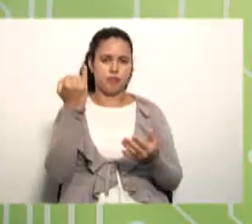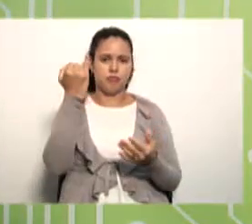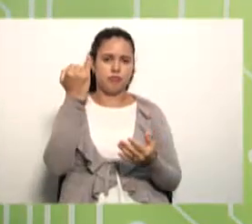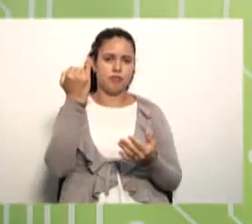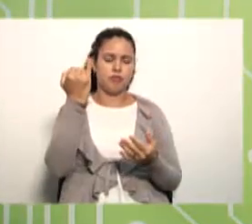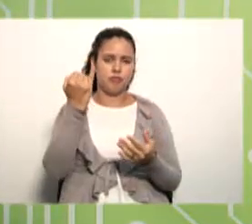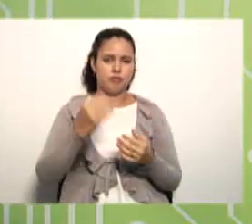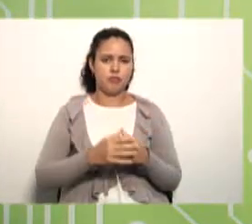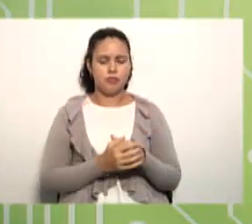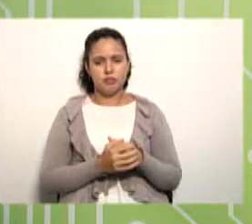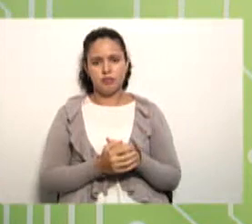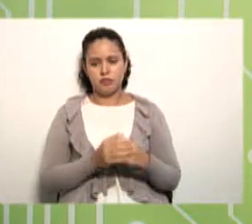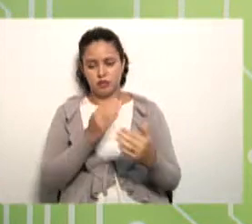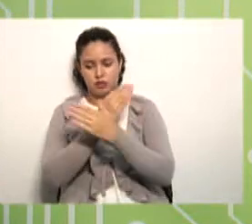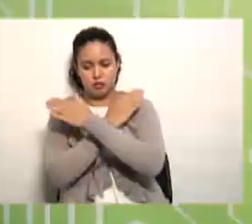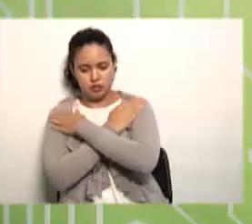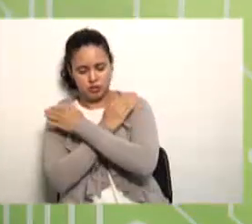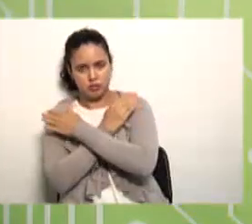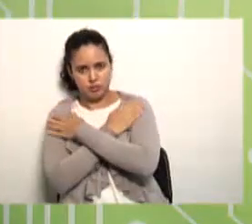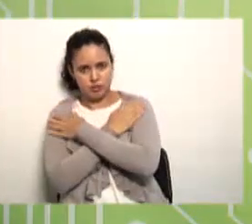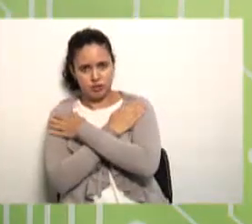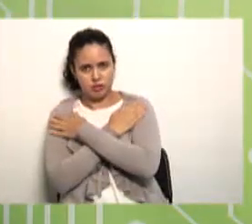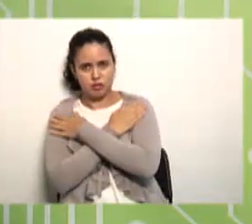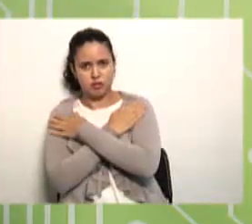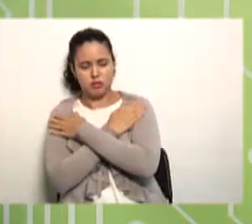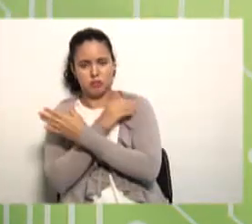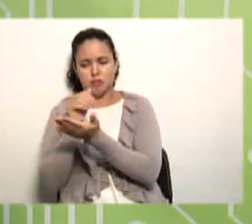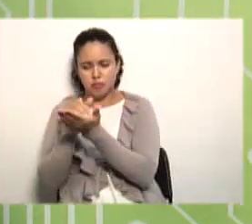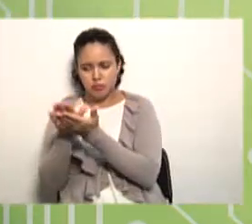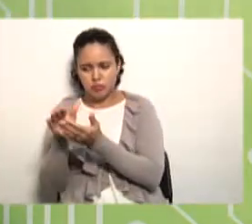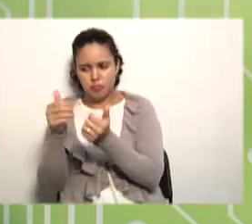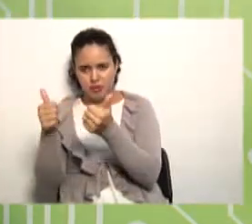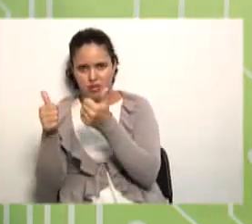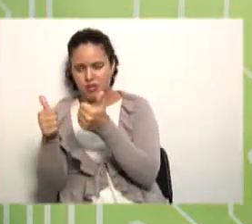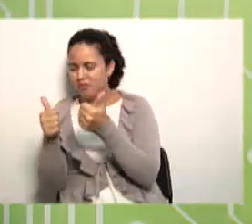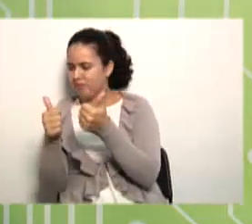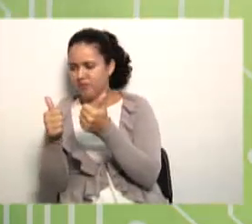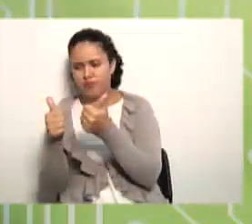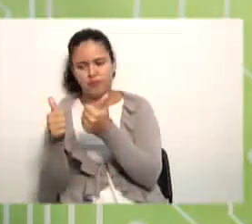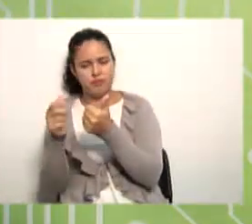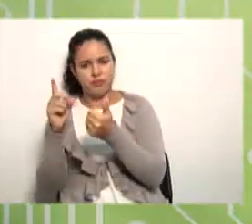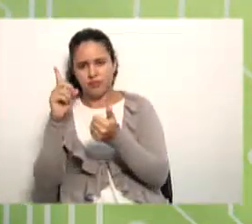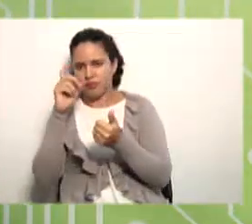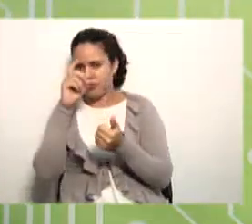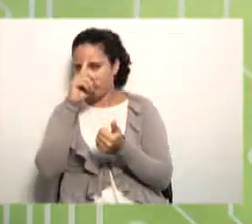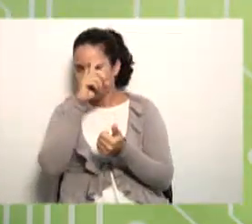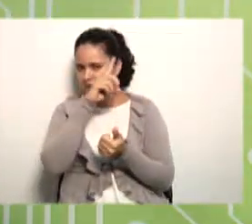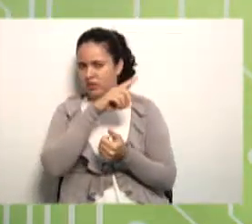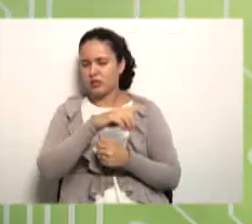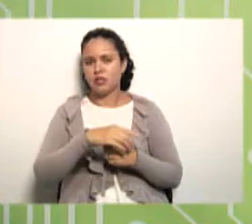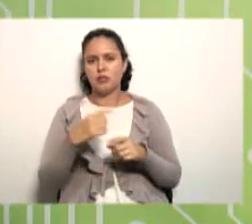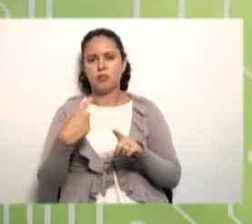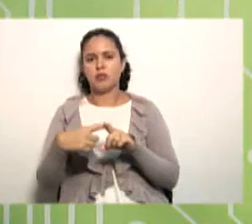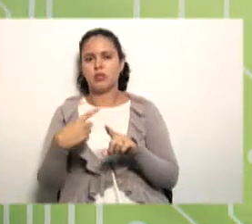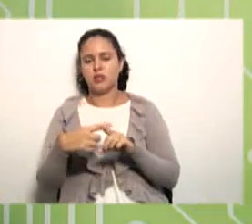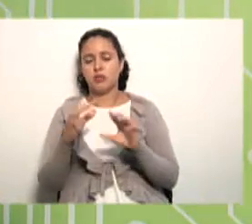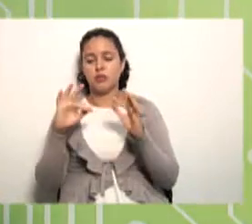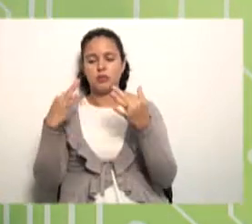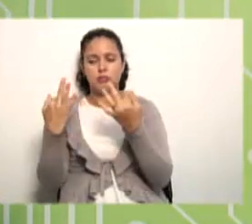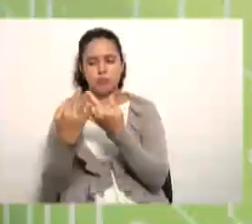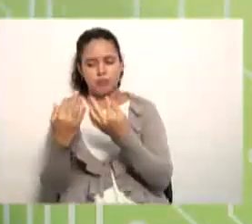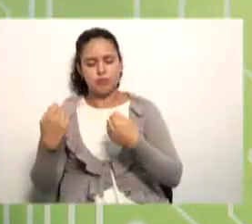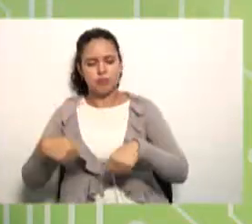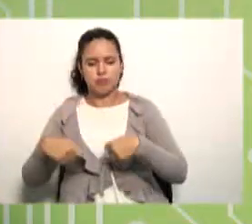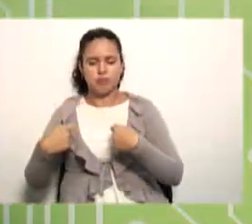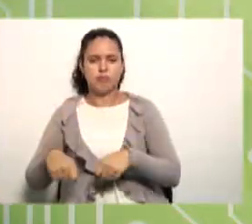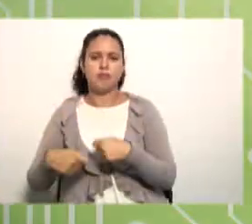desemprego? Desemprego é uma coisa boa? Também não é uma coisa que deixa as pessoas sem renda, sem capacidade produtiva para a economia. Então, como